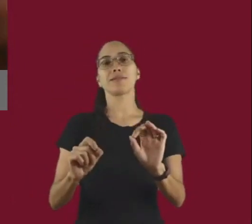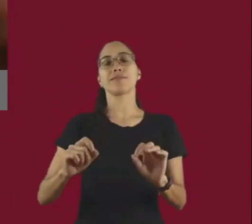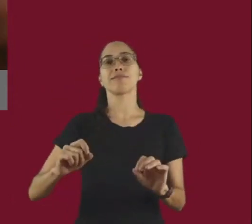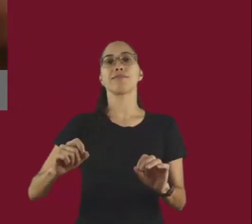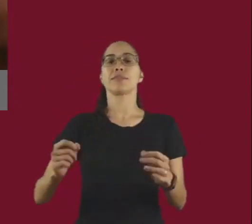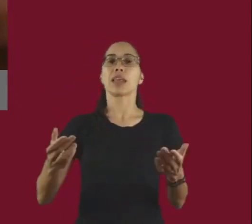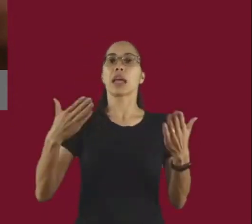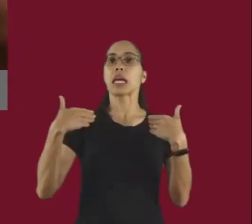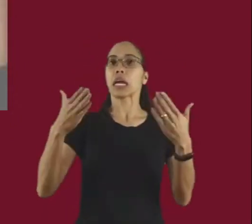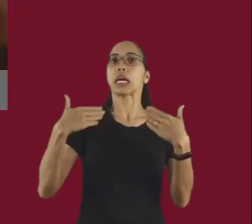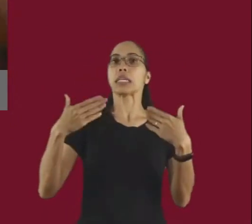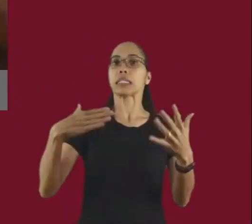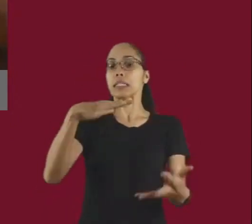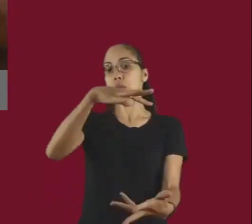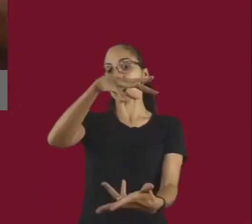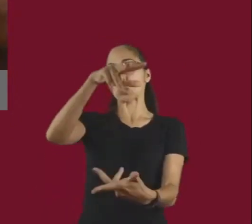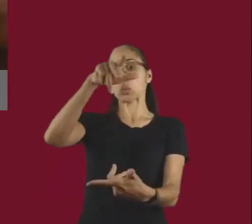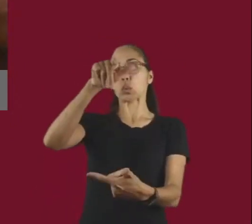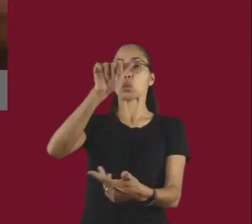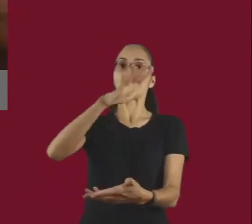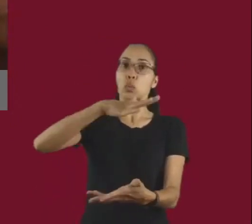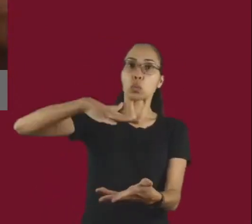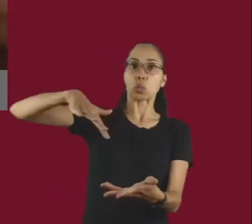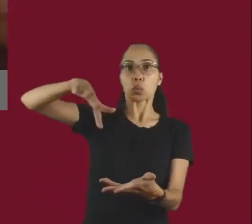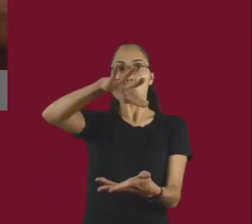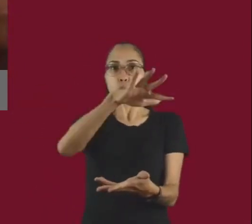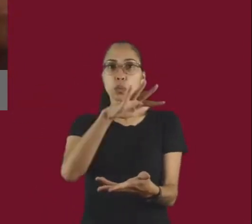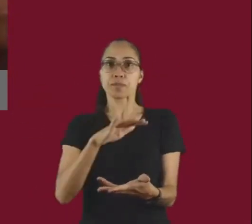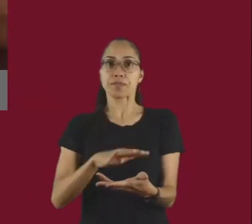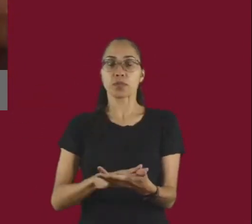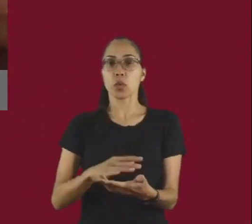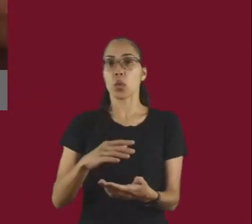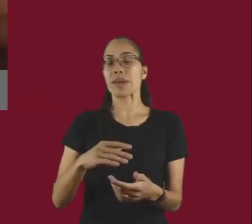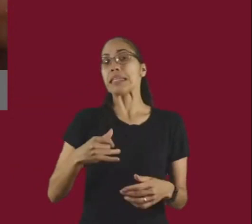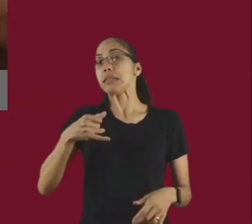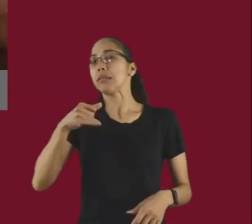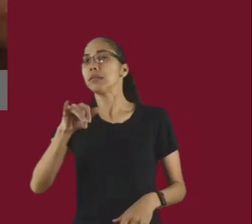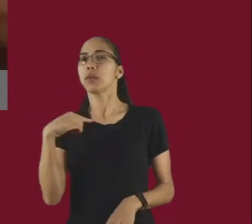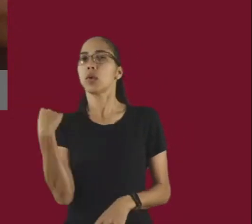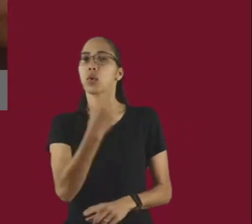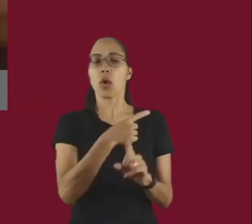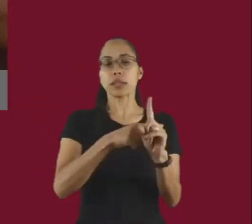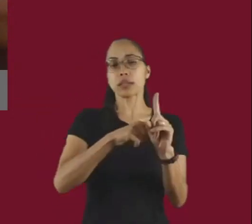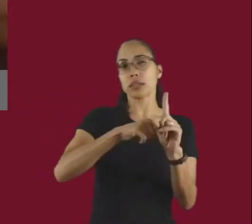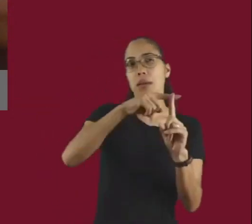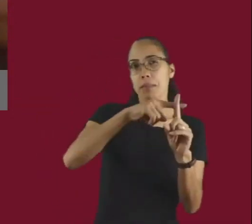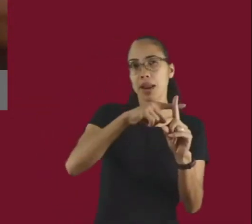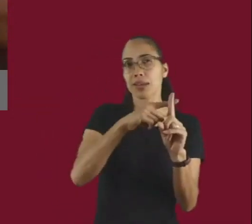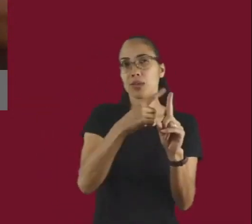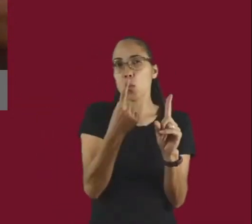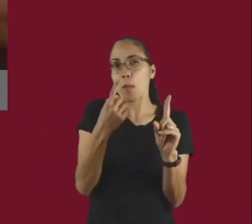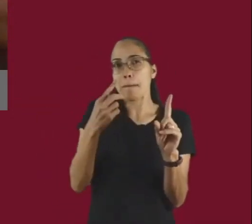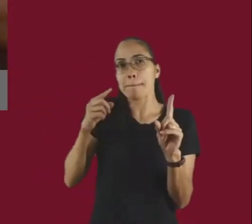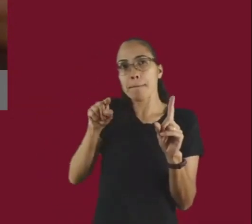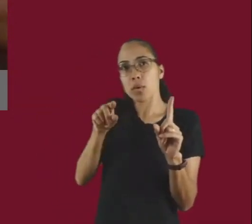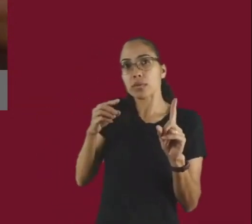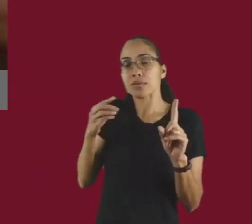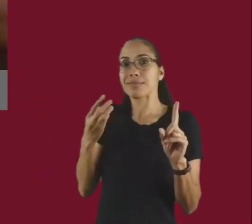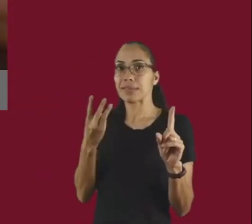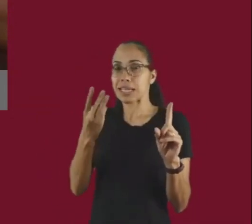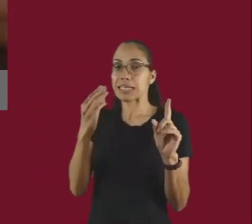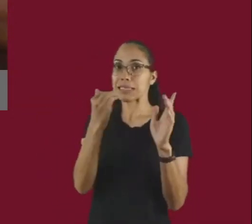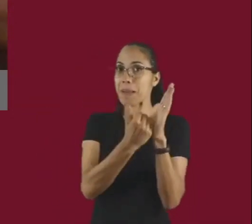El Niño. Então, se a gente está com 1,3 vivendo o que a gente está vivendo, e